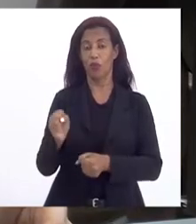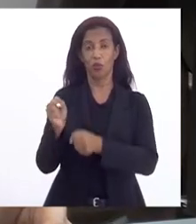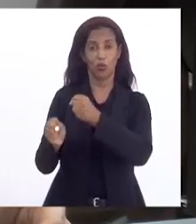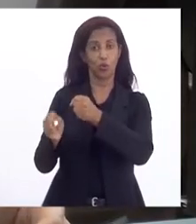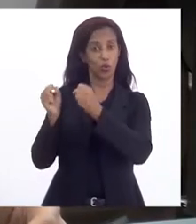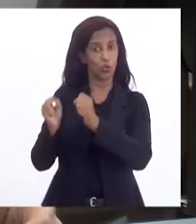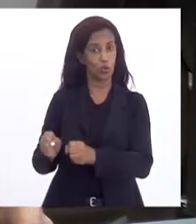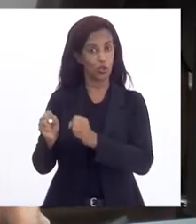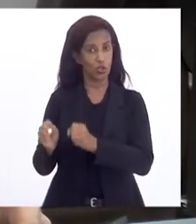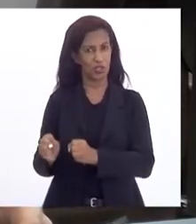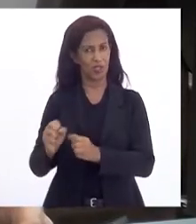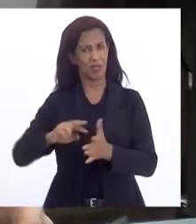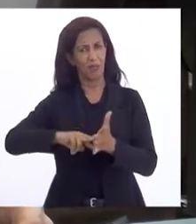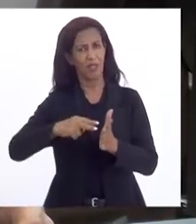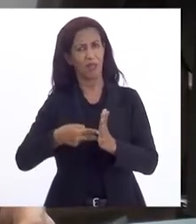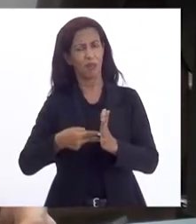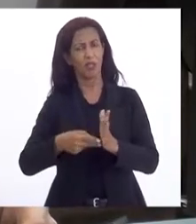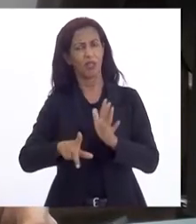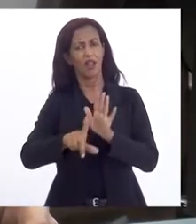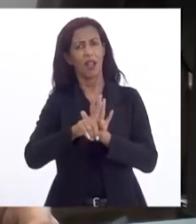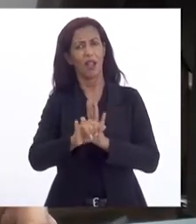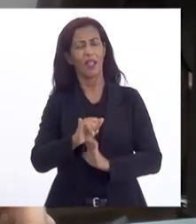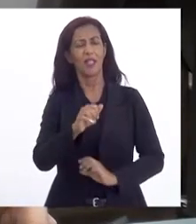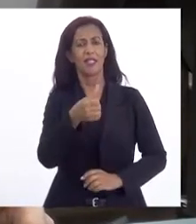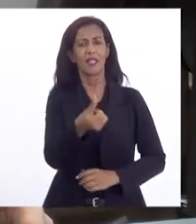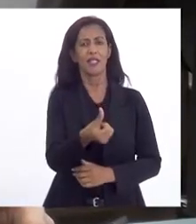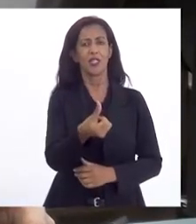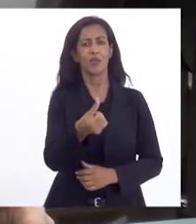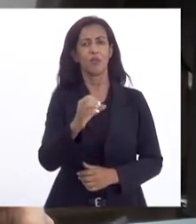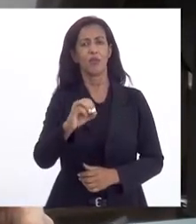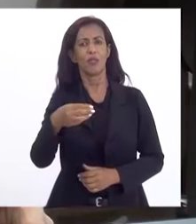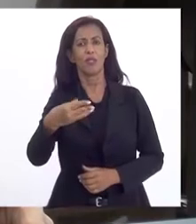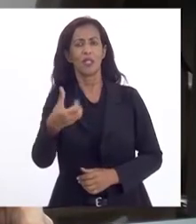Mas ele está alterando a Lei 6.036,